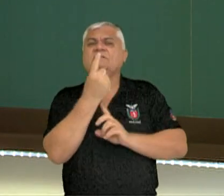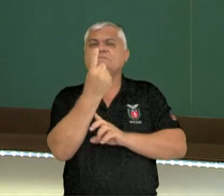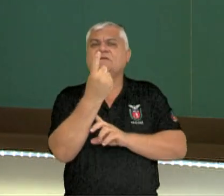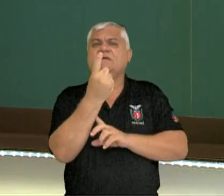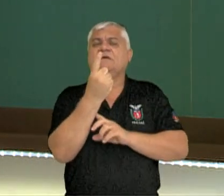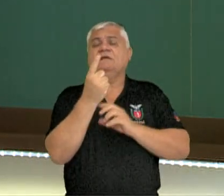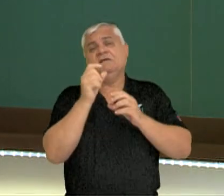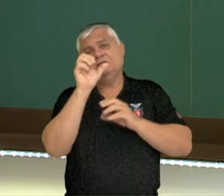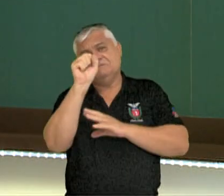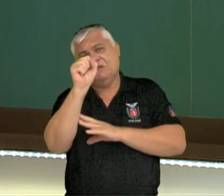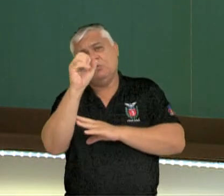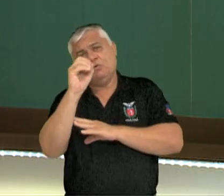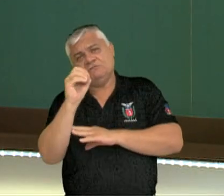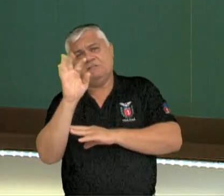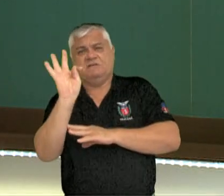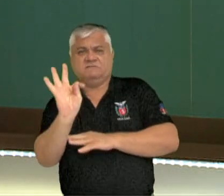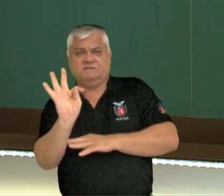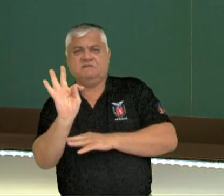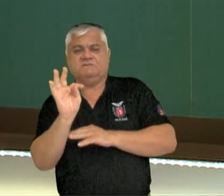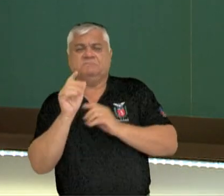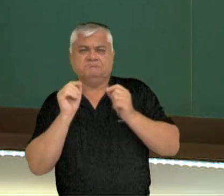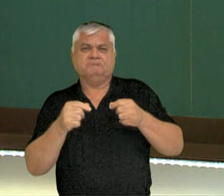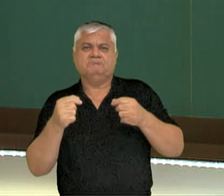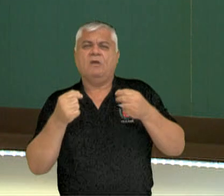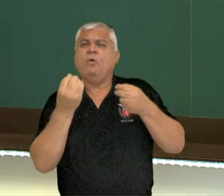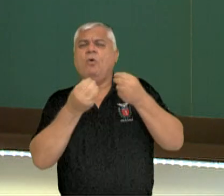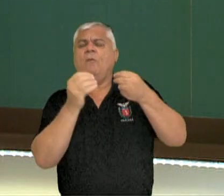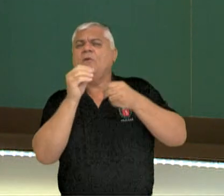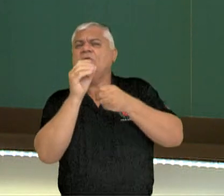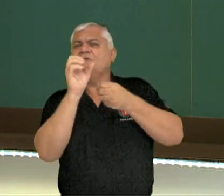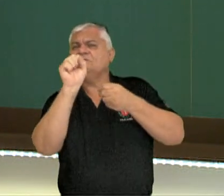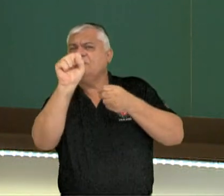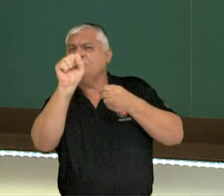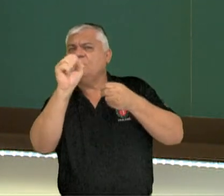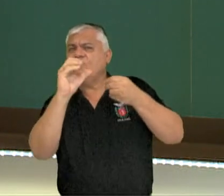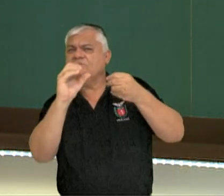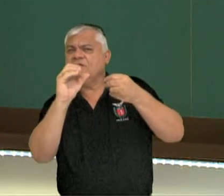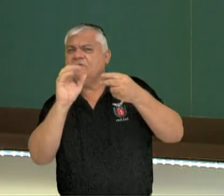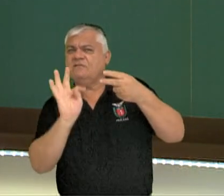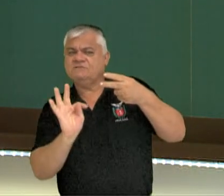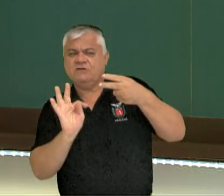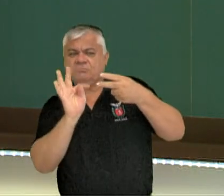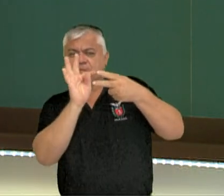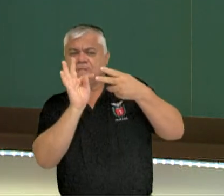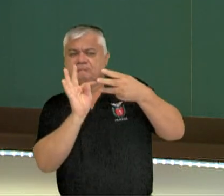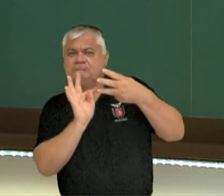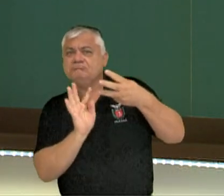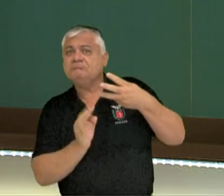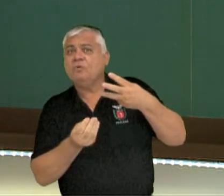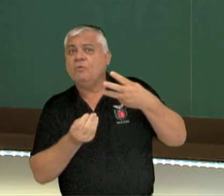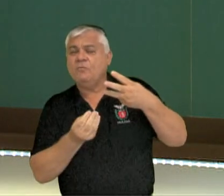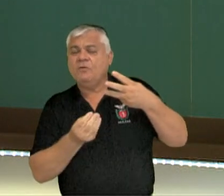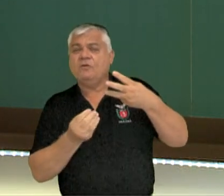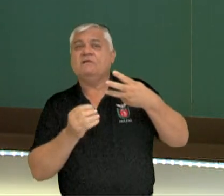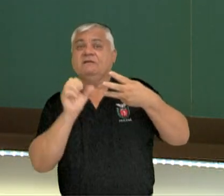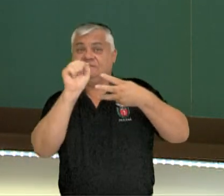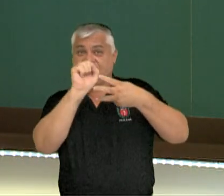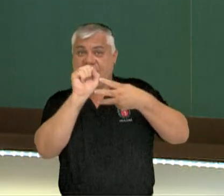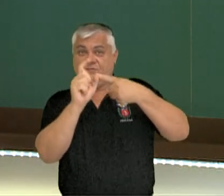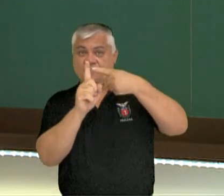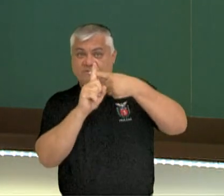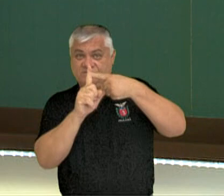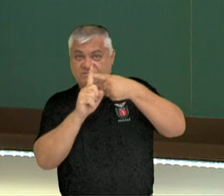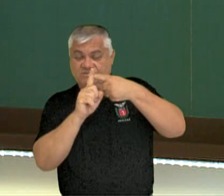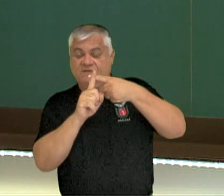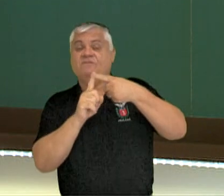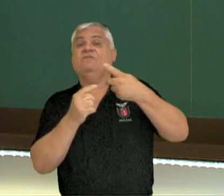cosseno e tangente, porque agora sim, de 68 graus a gente tem. Só vai mudar o sinal. Segundo quadrante, seno positivo,